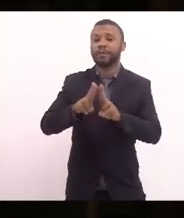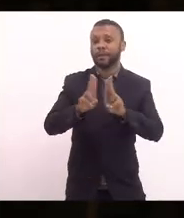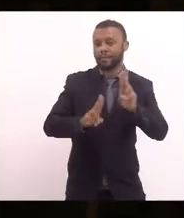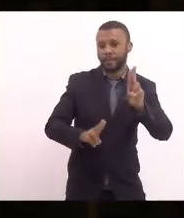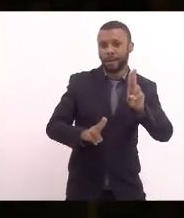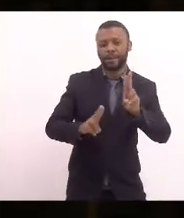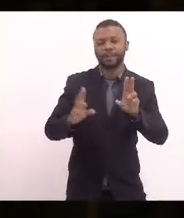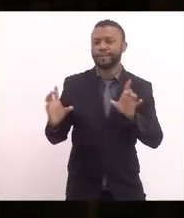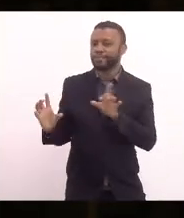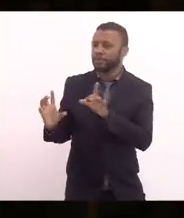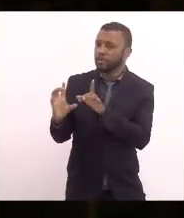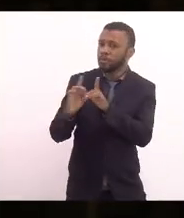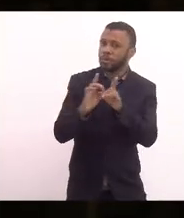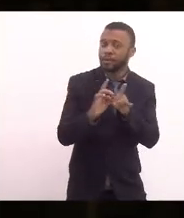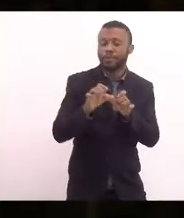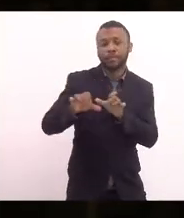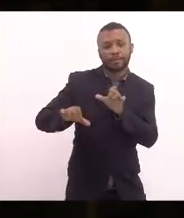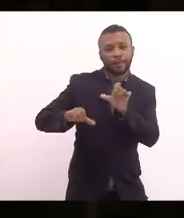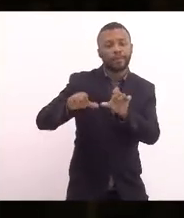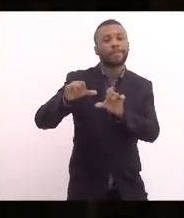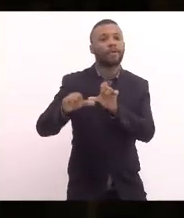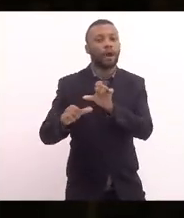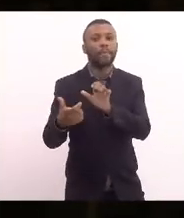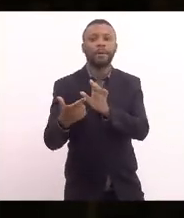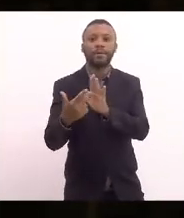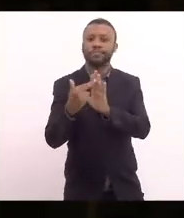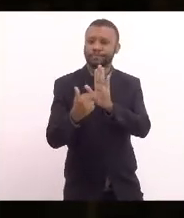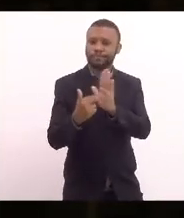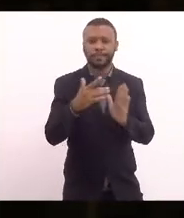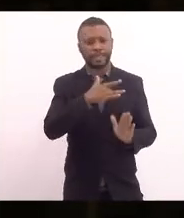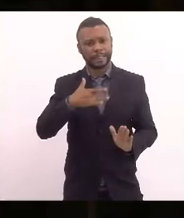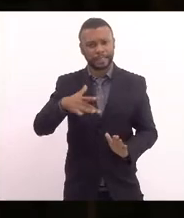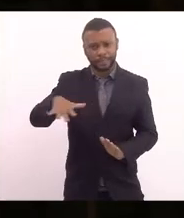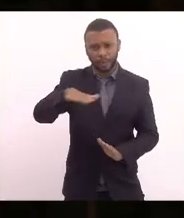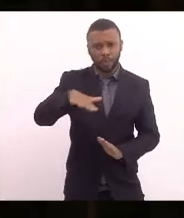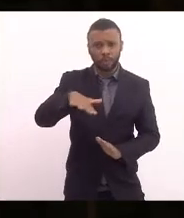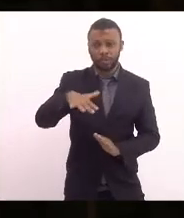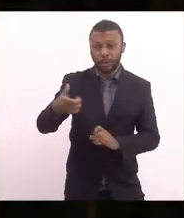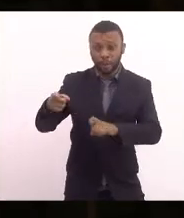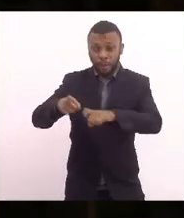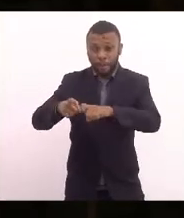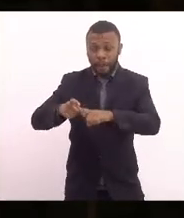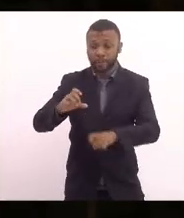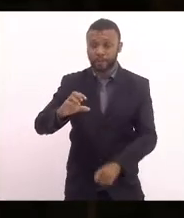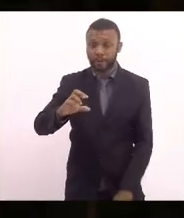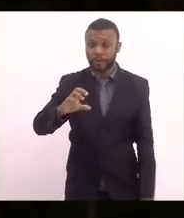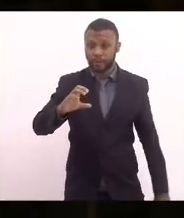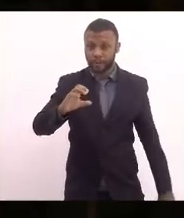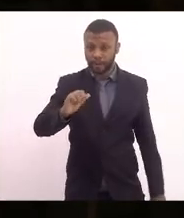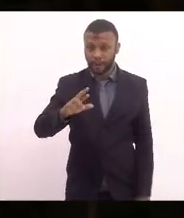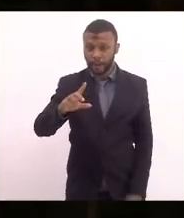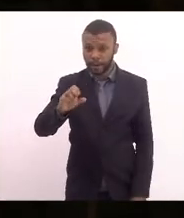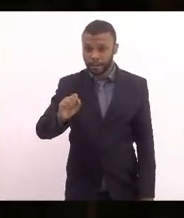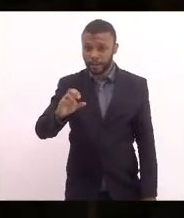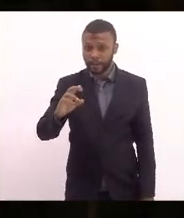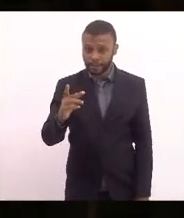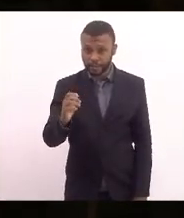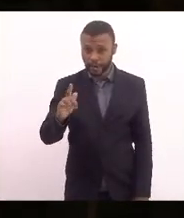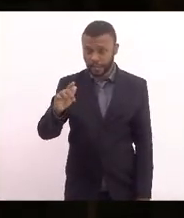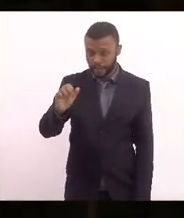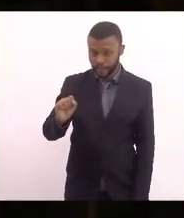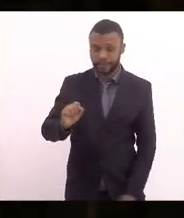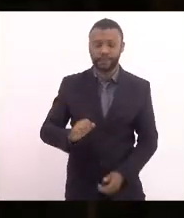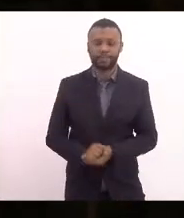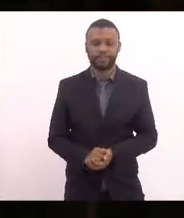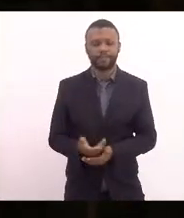liderada pelo Dr. Carlos Chagas. Naquela época, as enfermeiras americanas que dirigiam a Escola de Enfermeiras